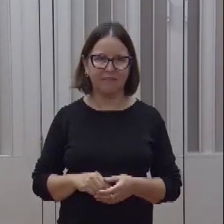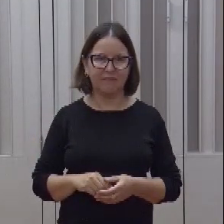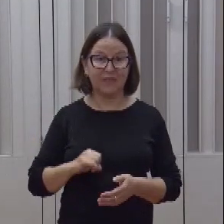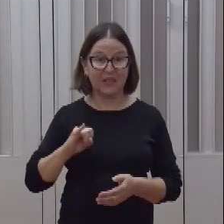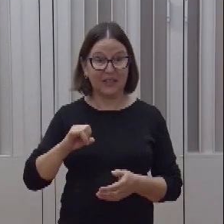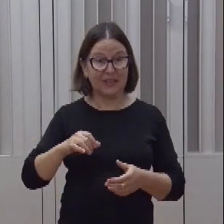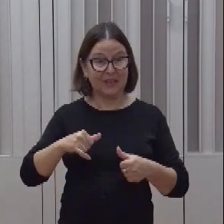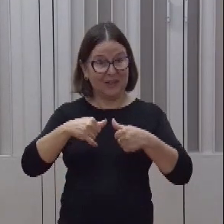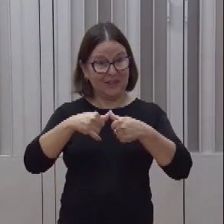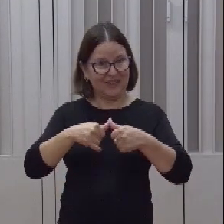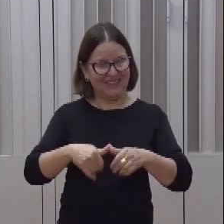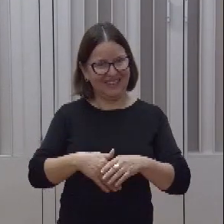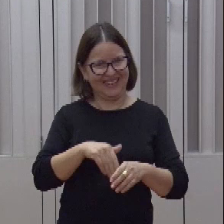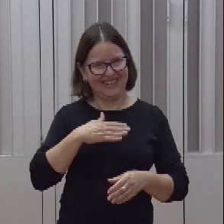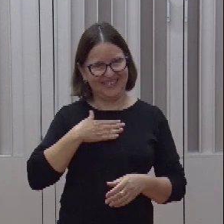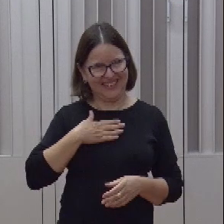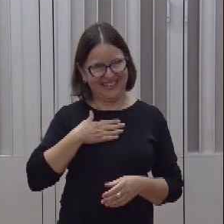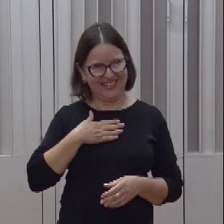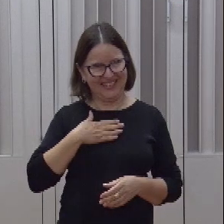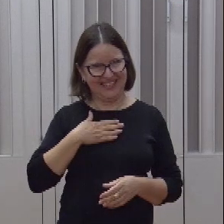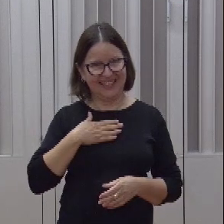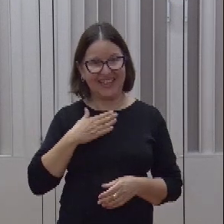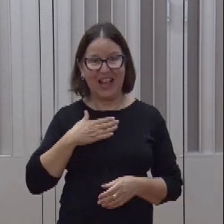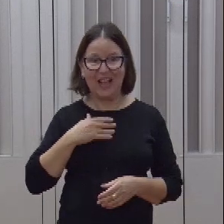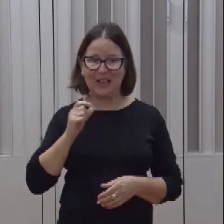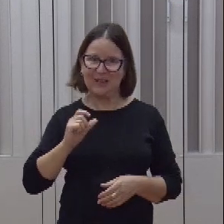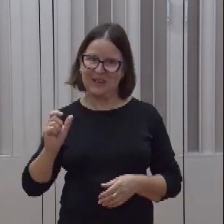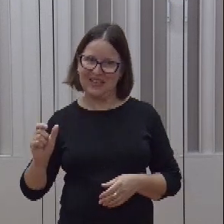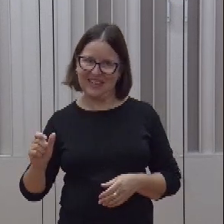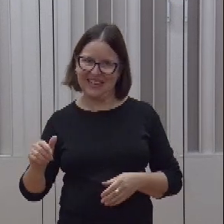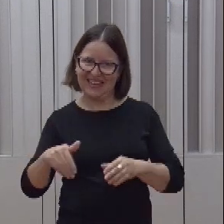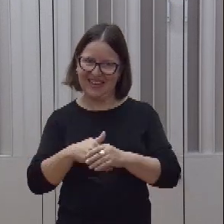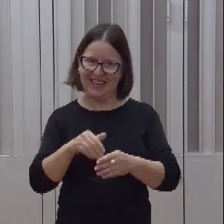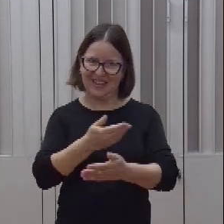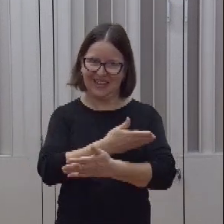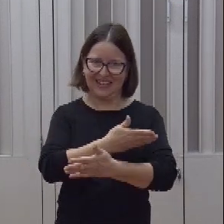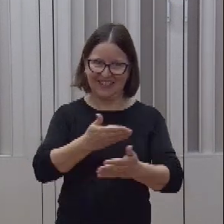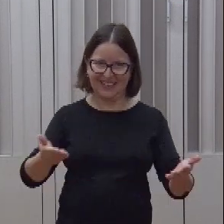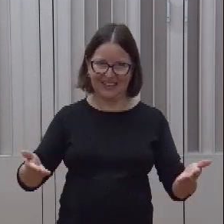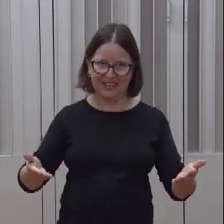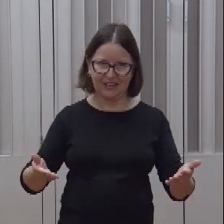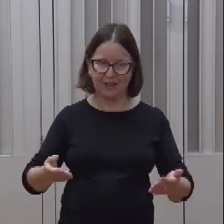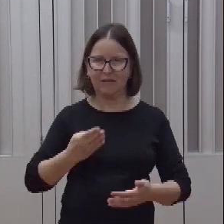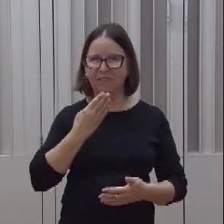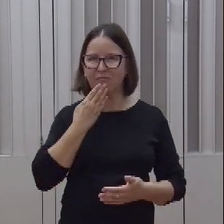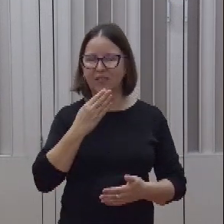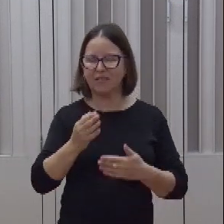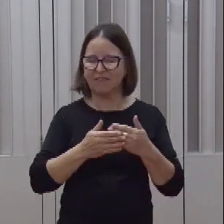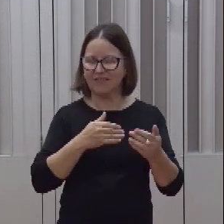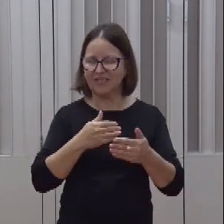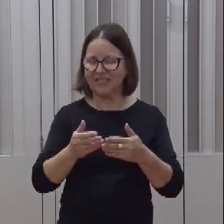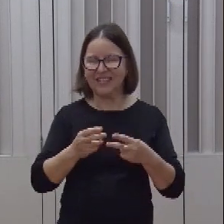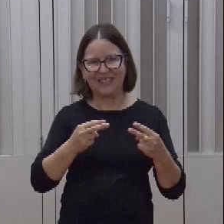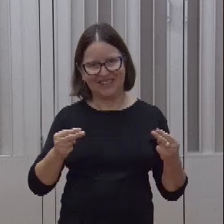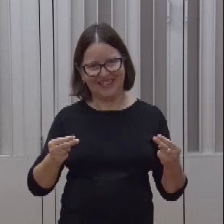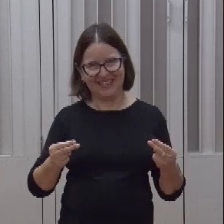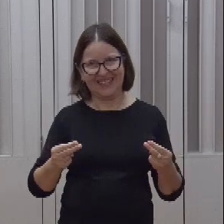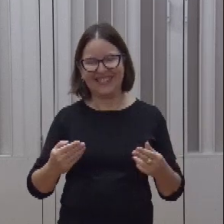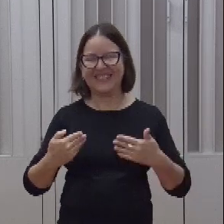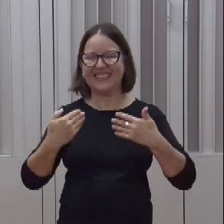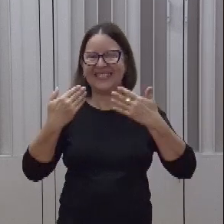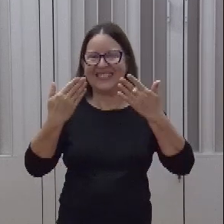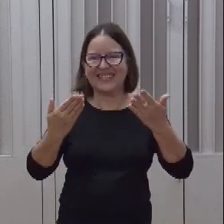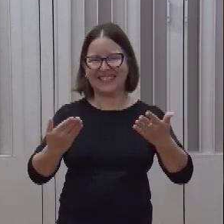Se permanecerdes em mim e as minhas palavras permanecerem em vós, pedireis o que quiserdes e vos